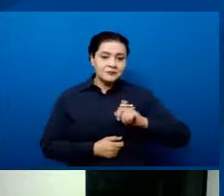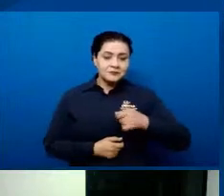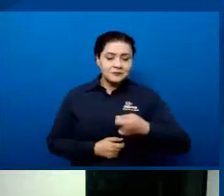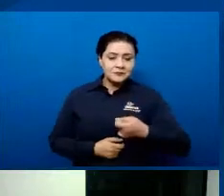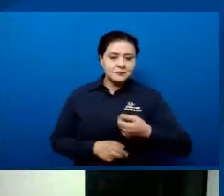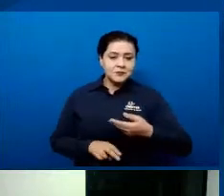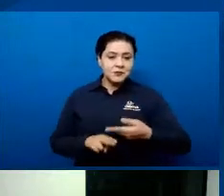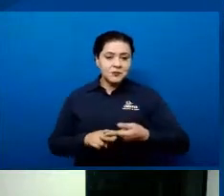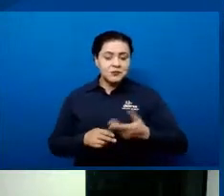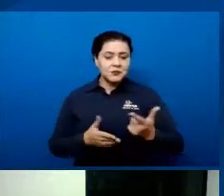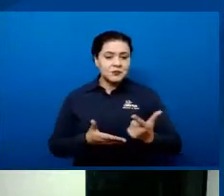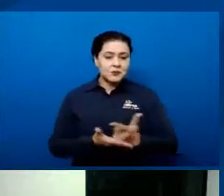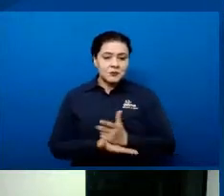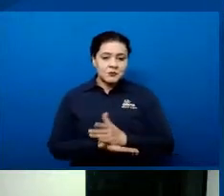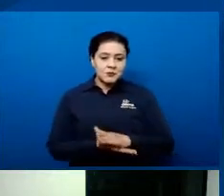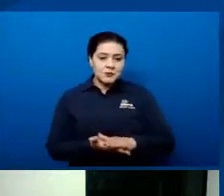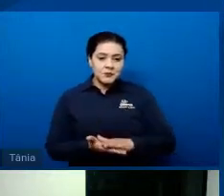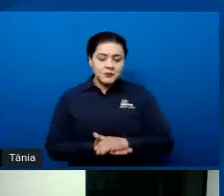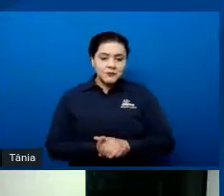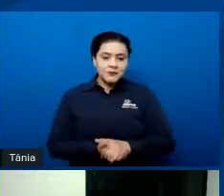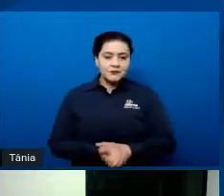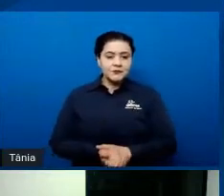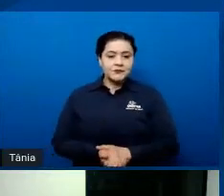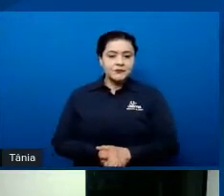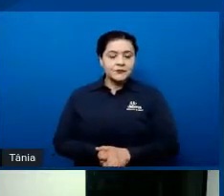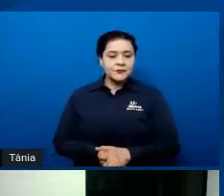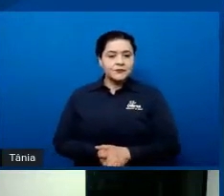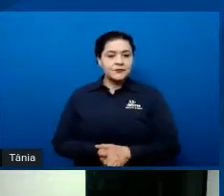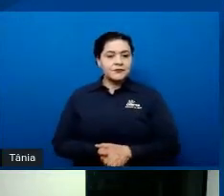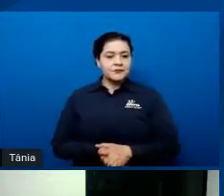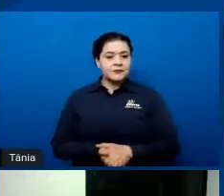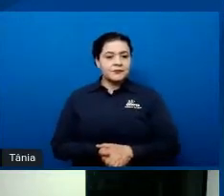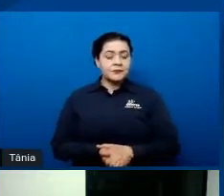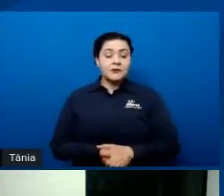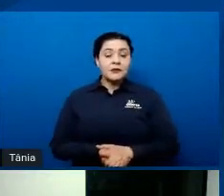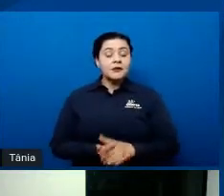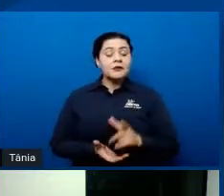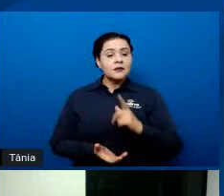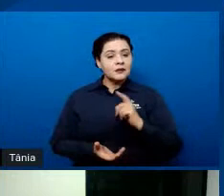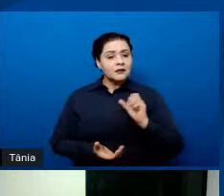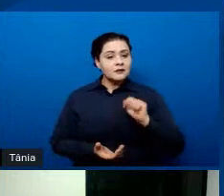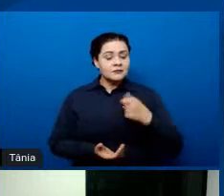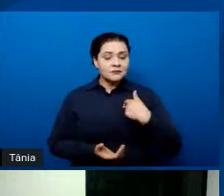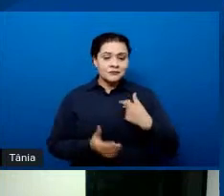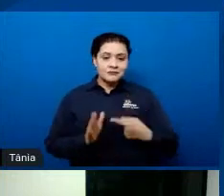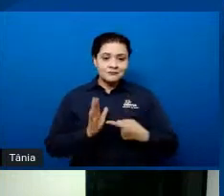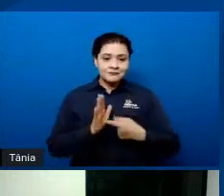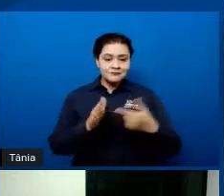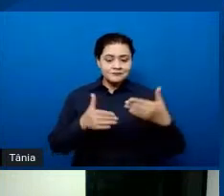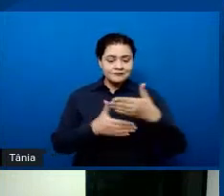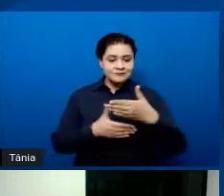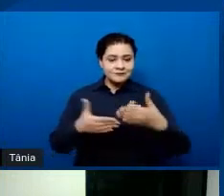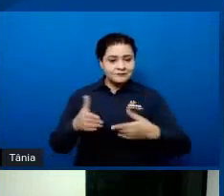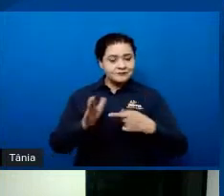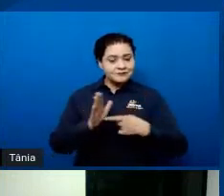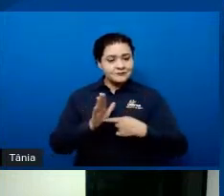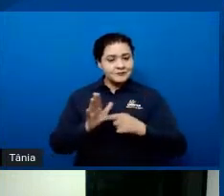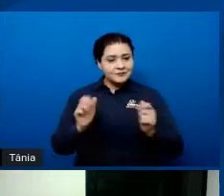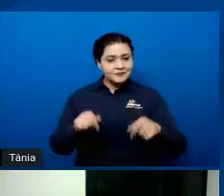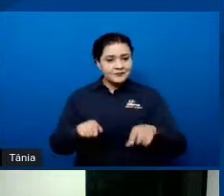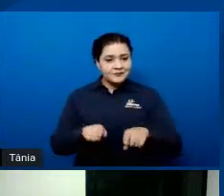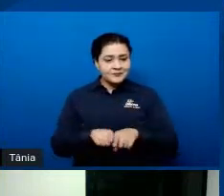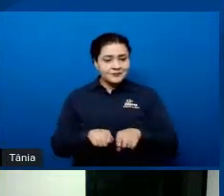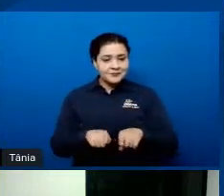de livros? Existe sim. Eu vou mostrar agora, no próximo slide, eu terminar essa parte, eu vou conseguir mostrar para ela. Ela